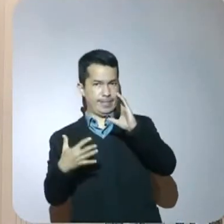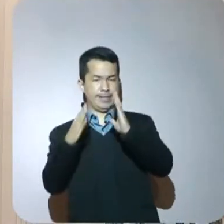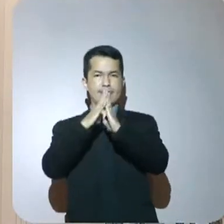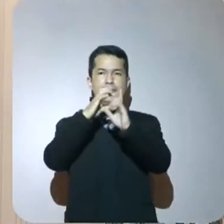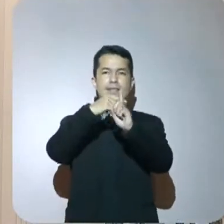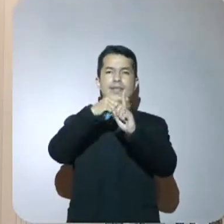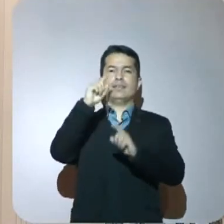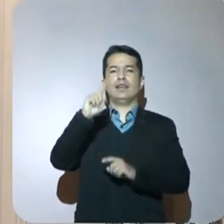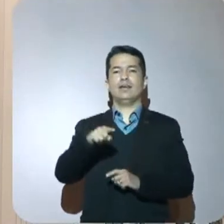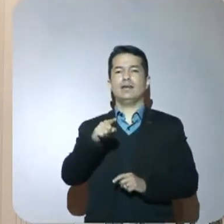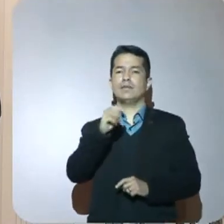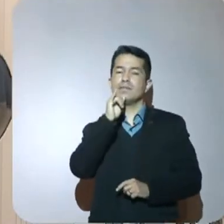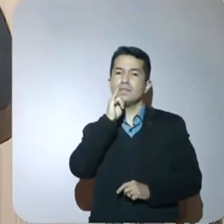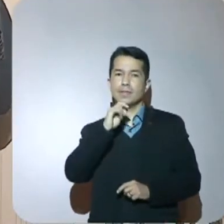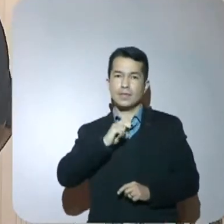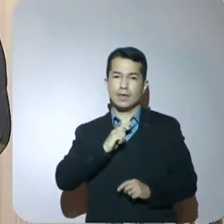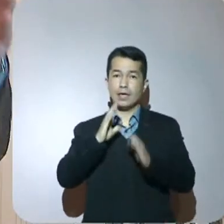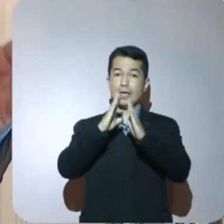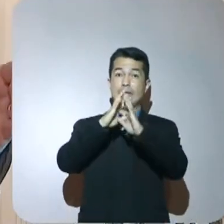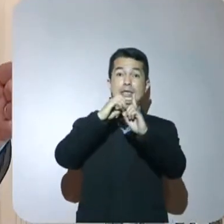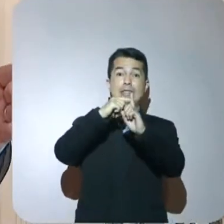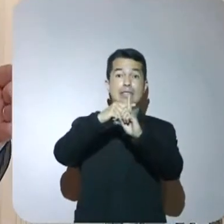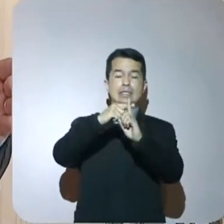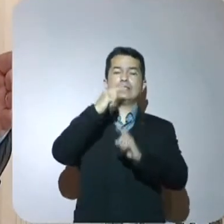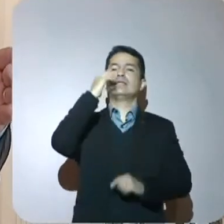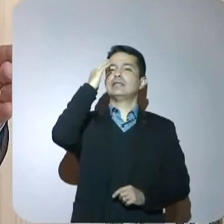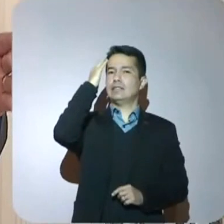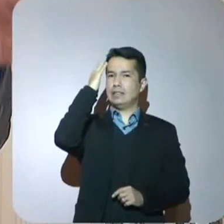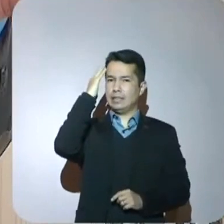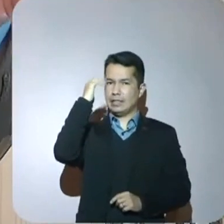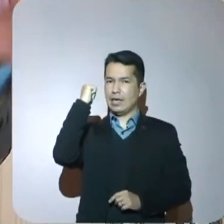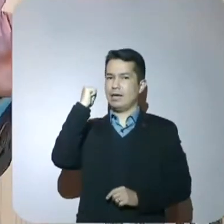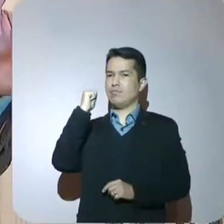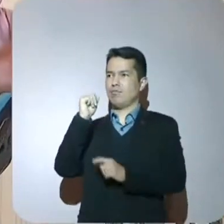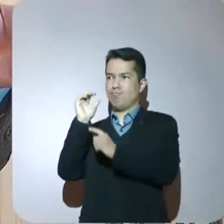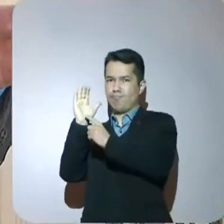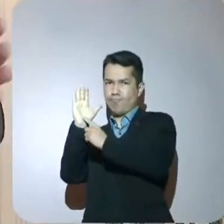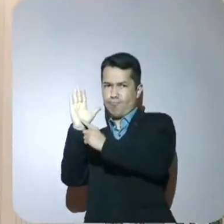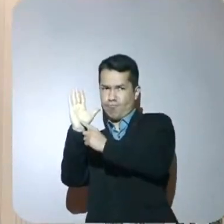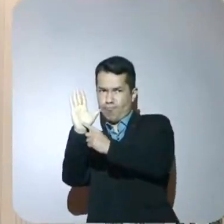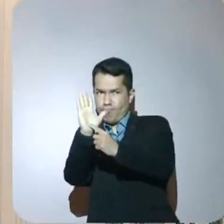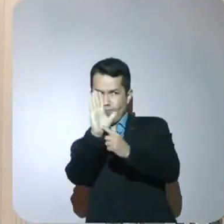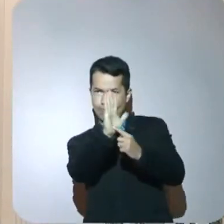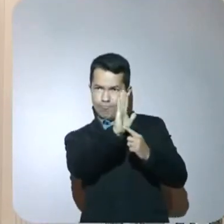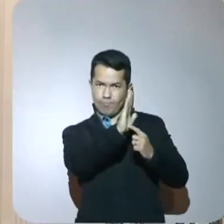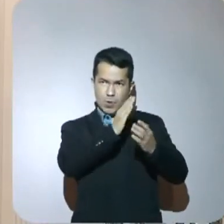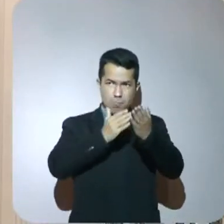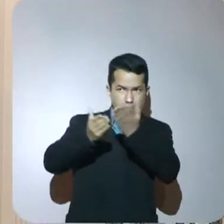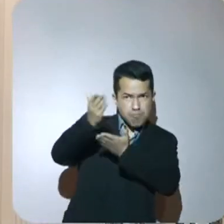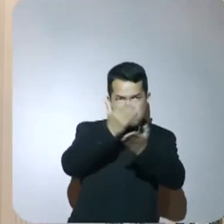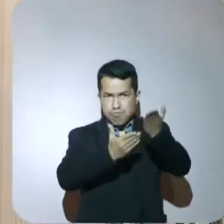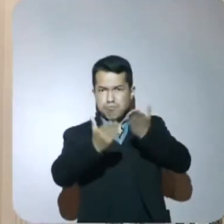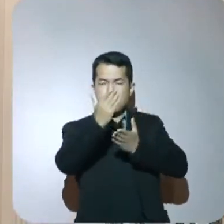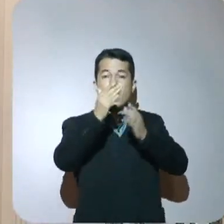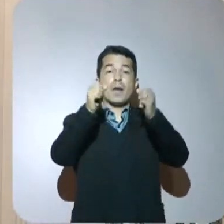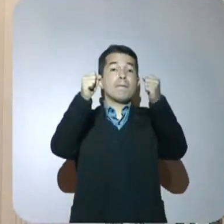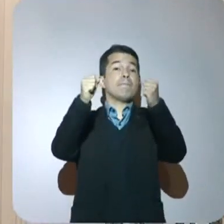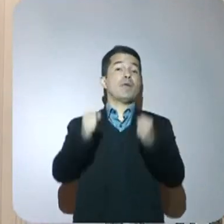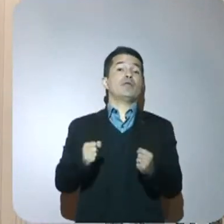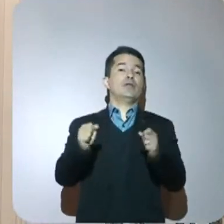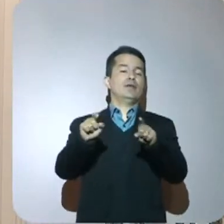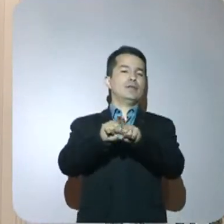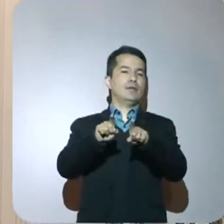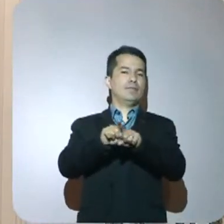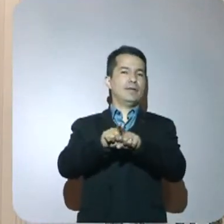igreja que equilibra carisma, poder e ensino.